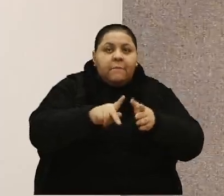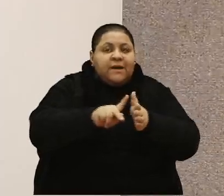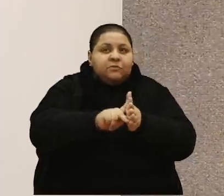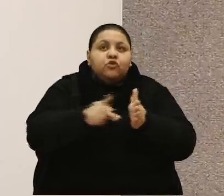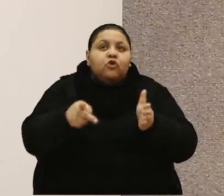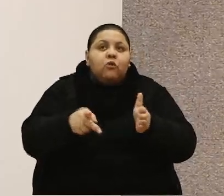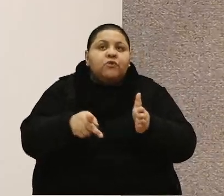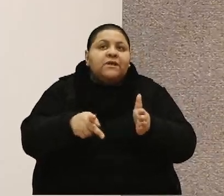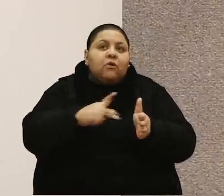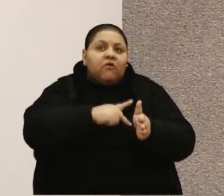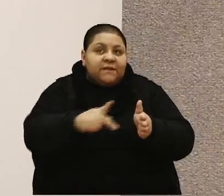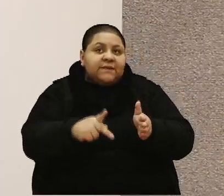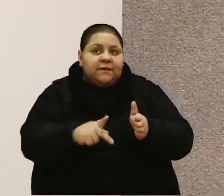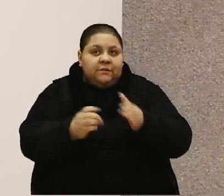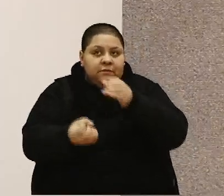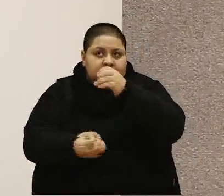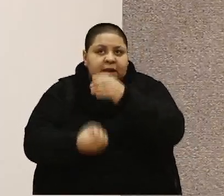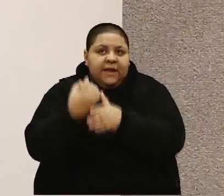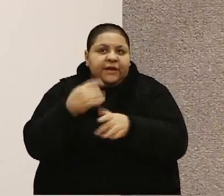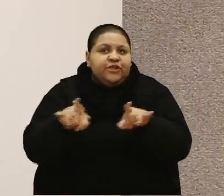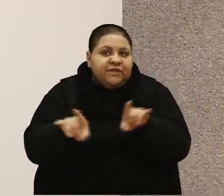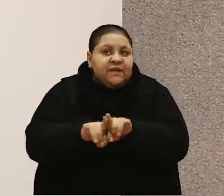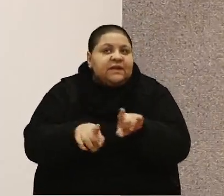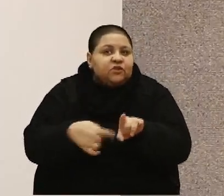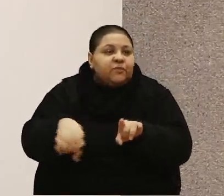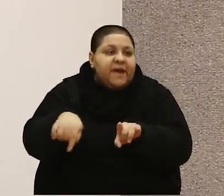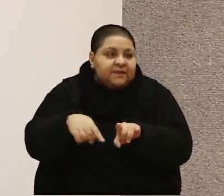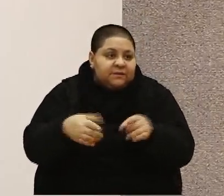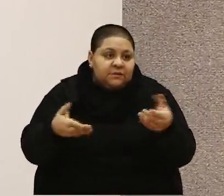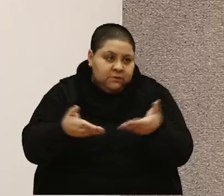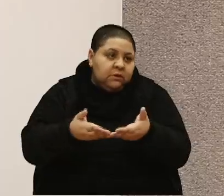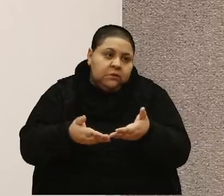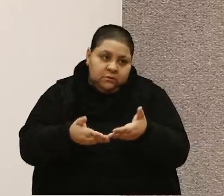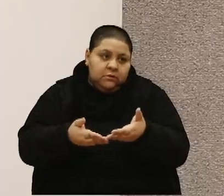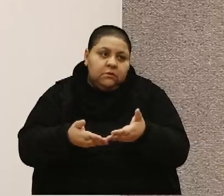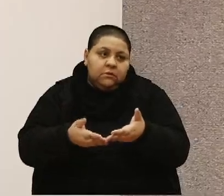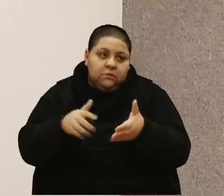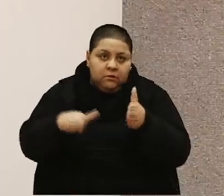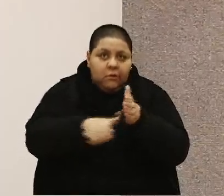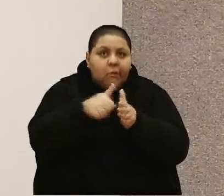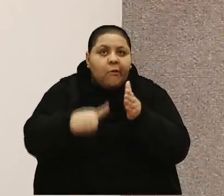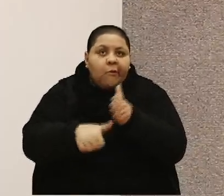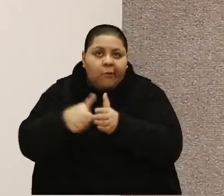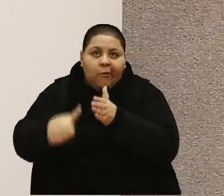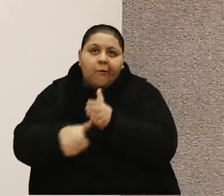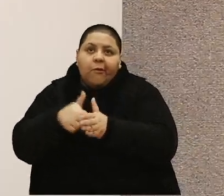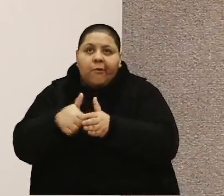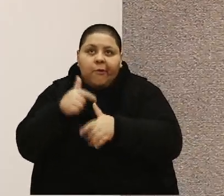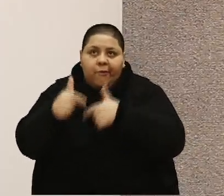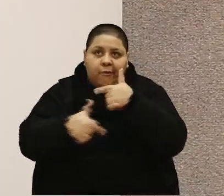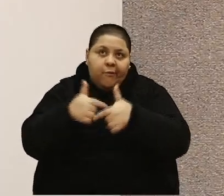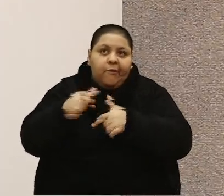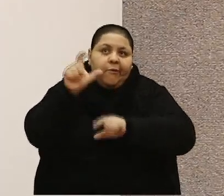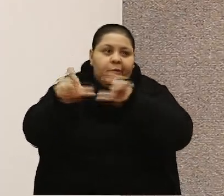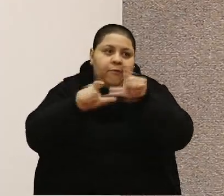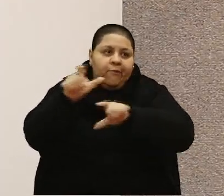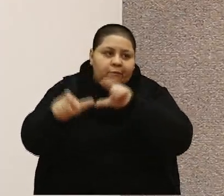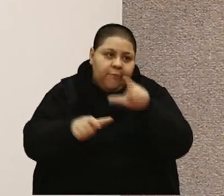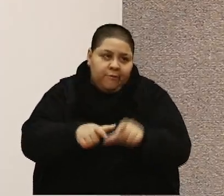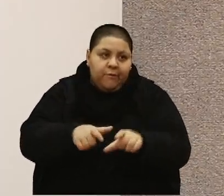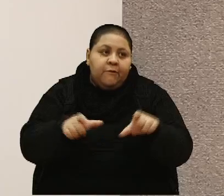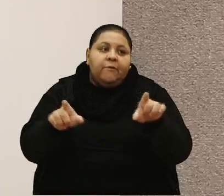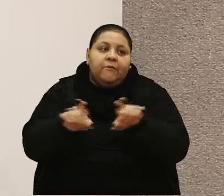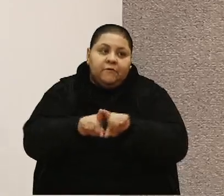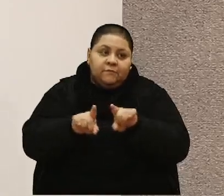Fundação Caxias, ainda está em processo, porque quer se melhorar, quer se dar melhores condições para as pessoas. Então, assim, é um salto